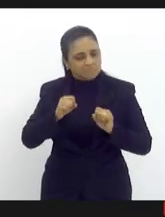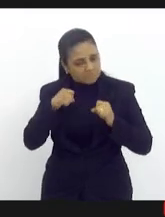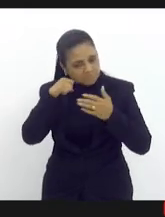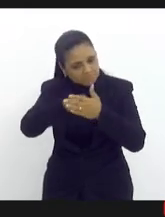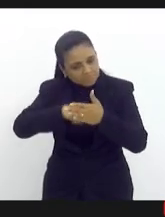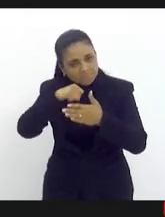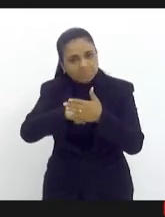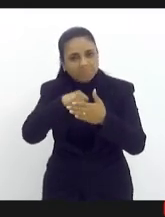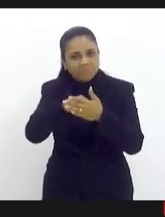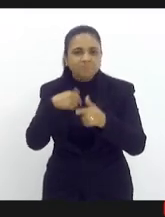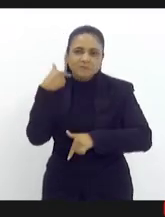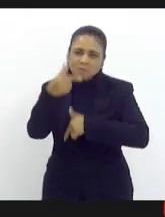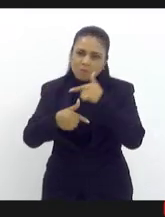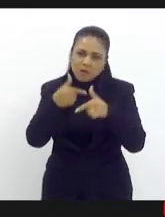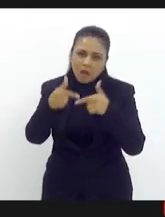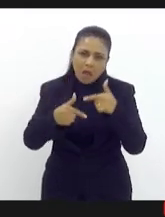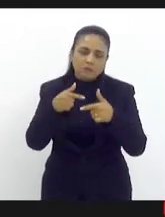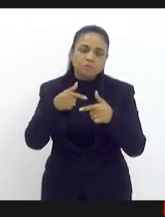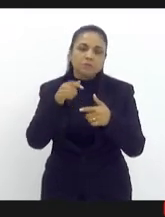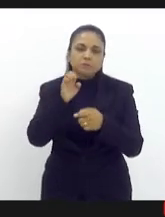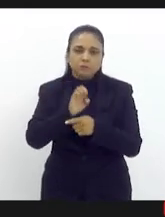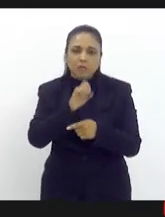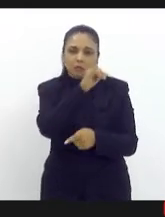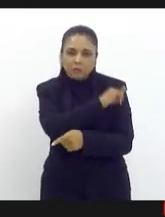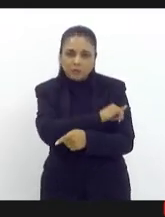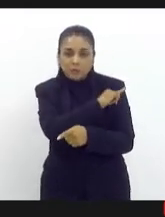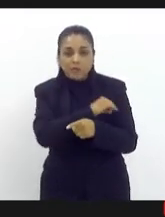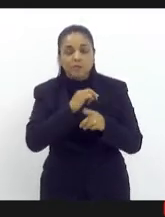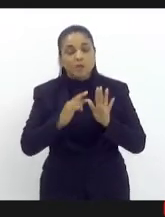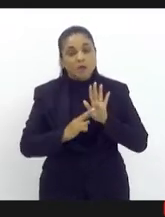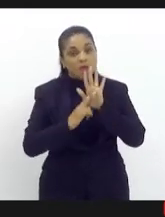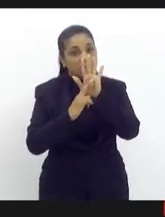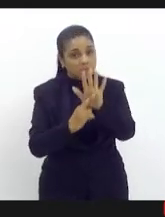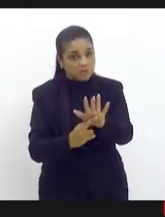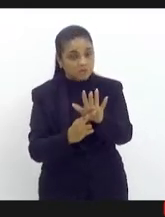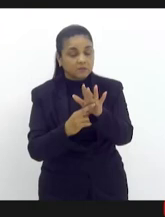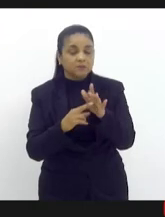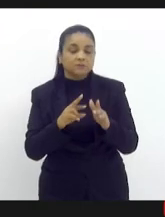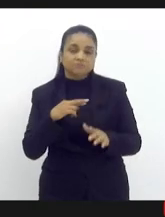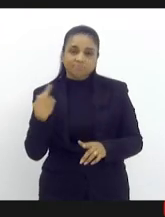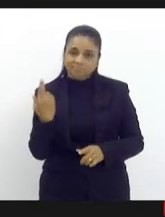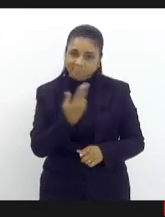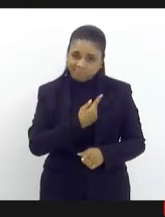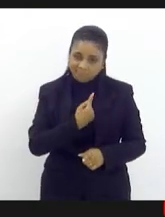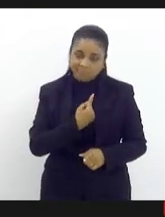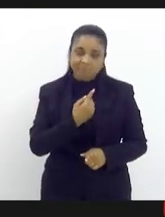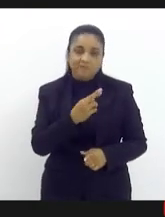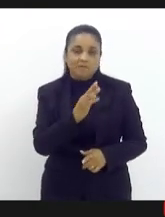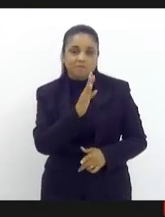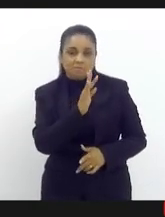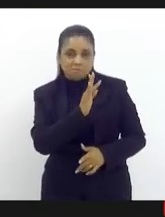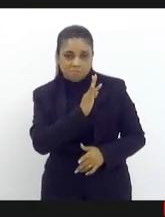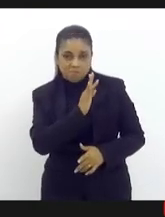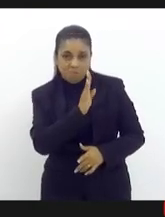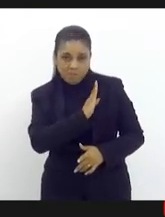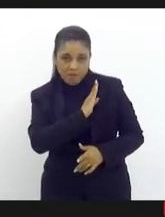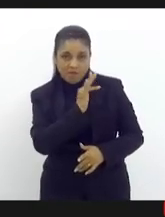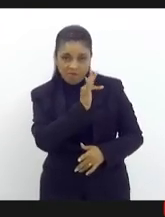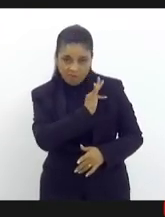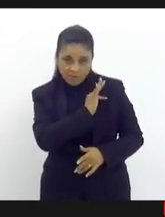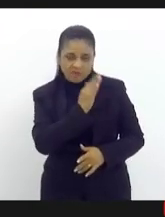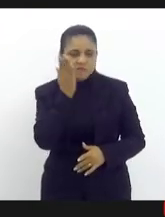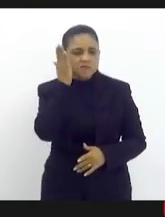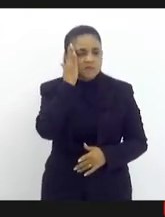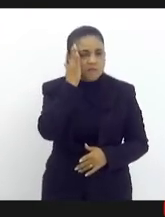tem trabalhado pelo Estado do Rio de Janeiro. Nós que somos representantes da Baixada Fluminense, da Zona Oeste, sabemos da